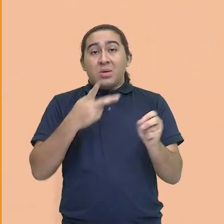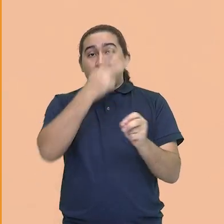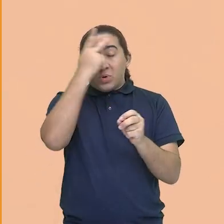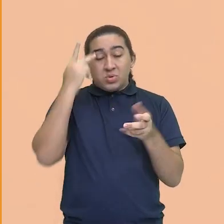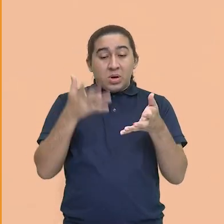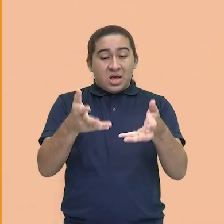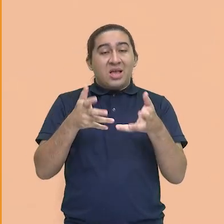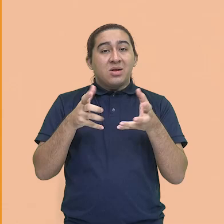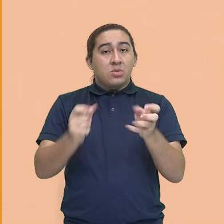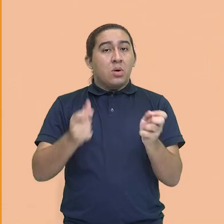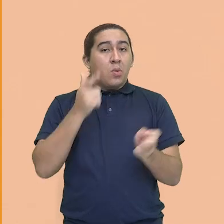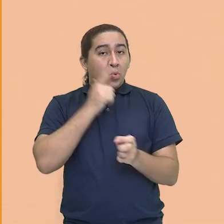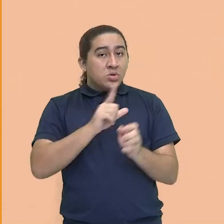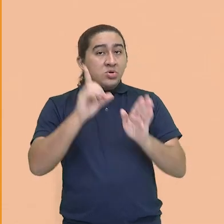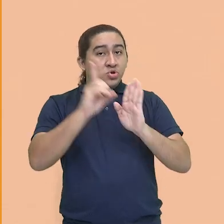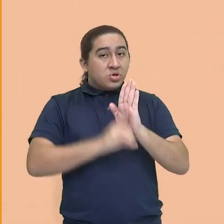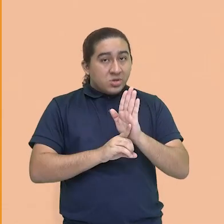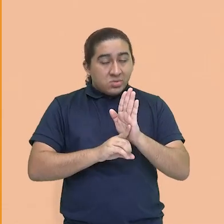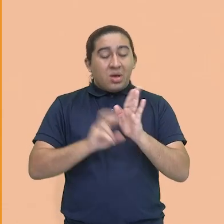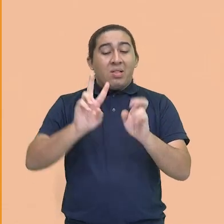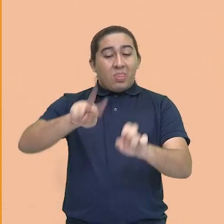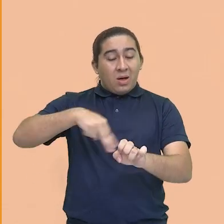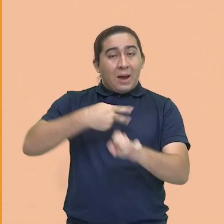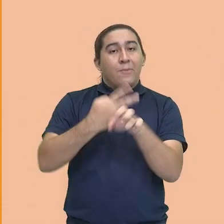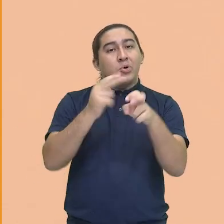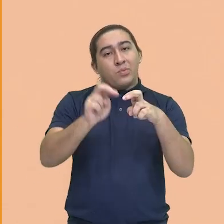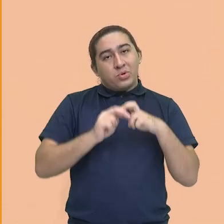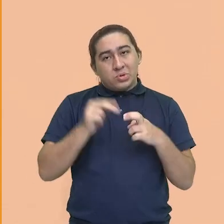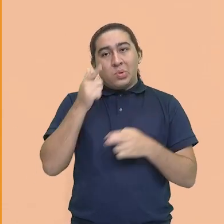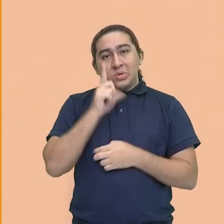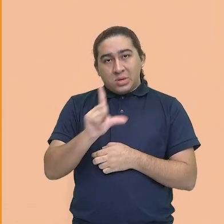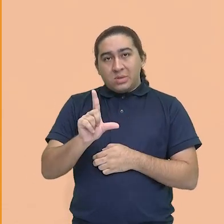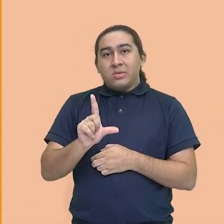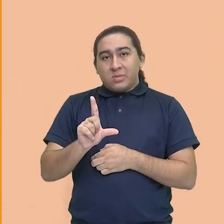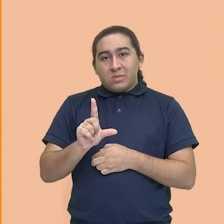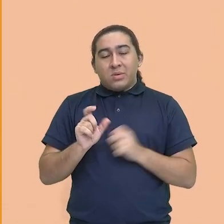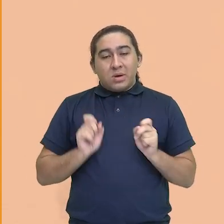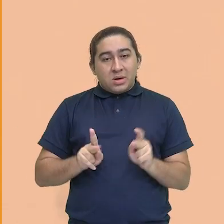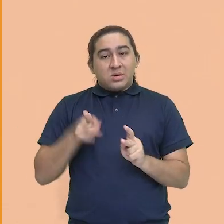buscando conseguir esse direito e aí sim elas conseguem, né? É